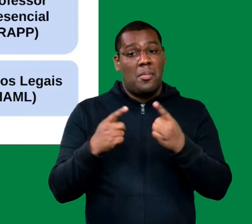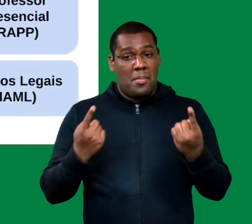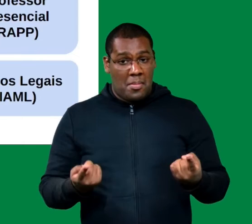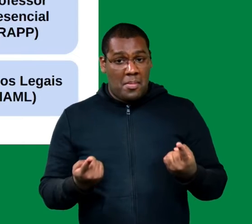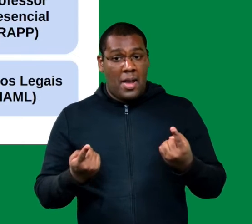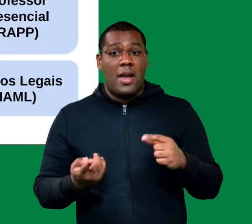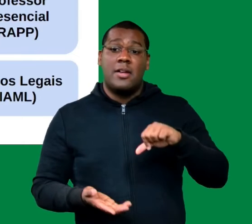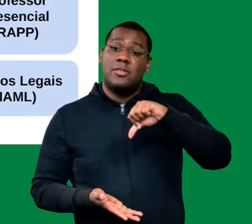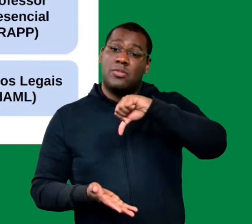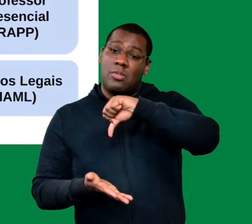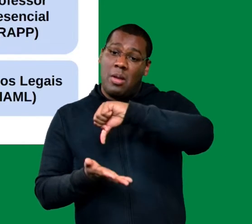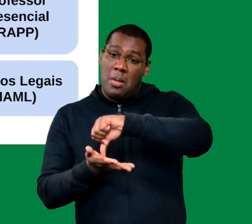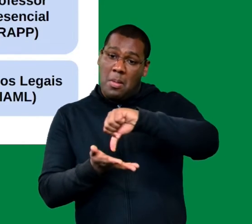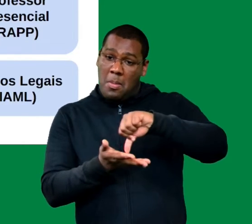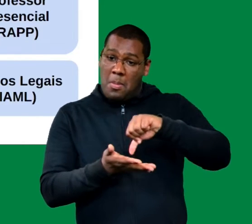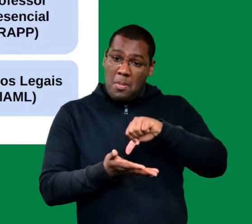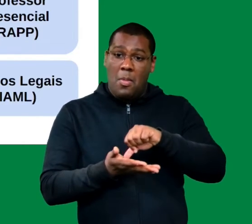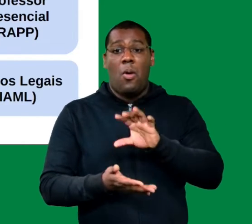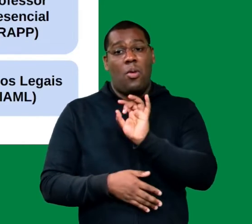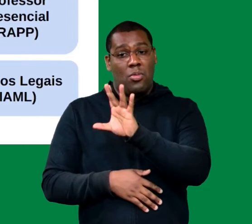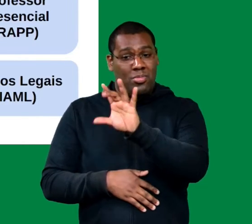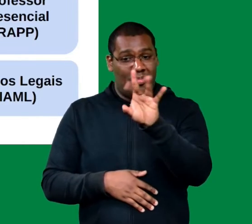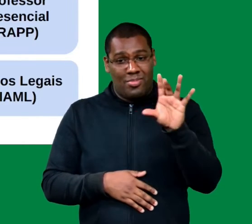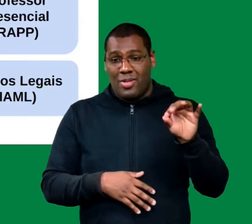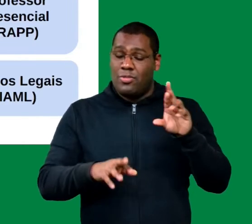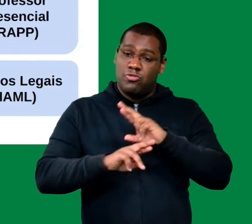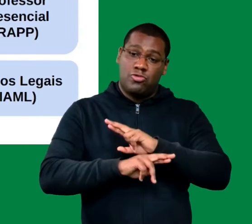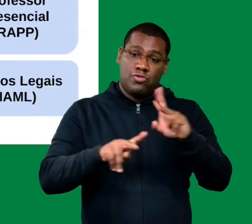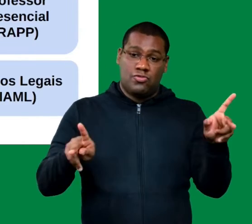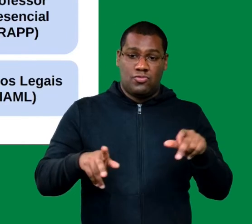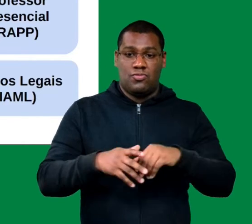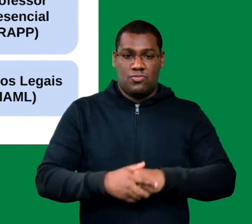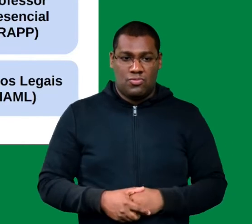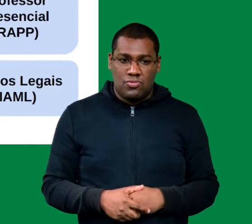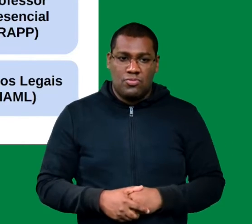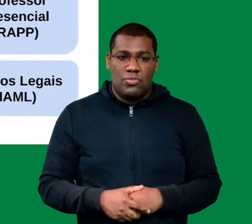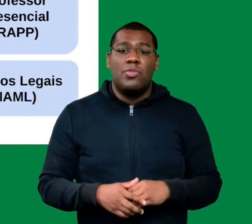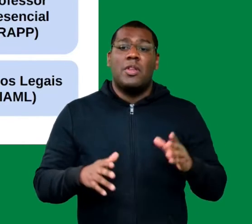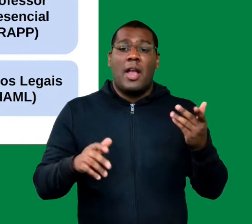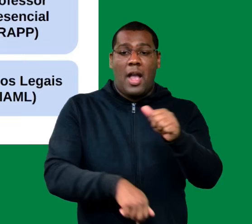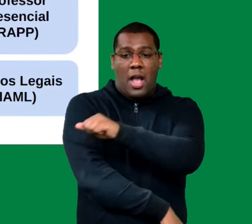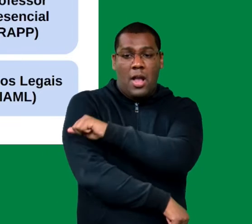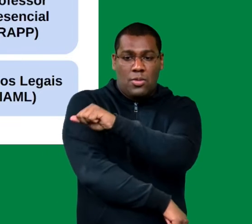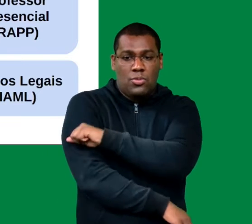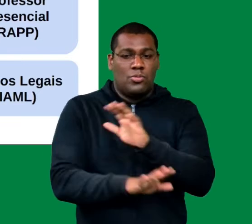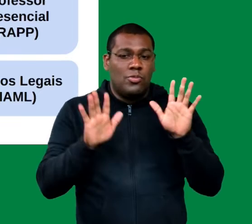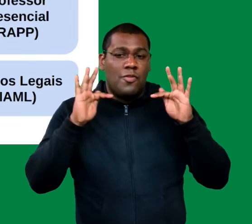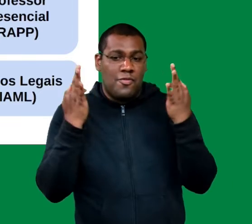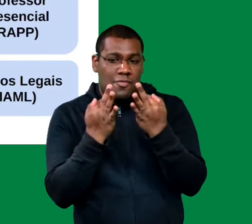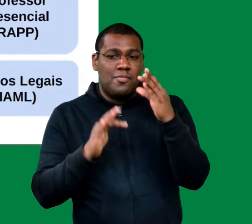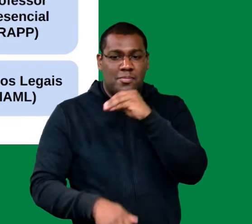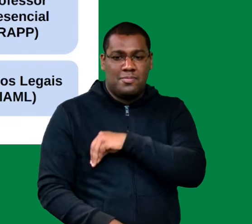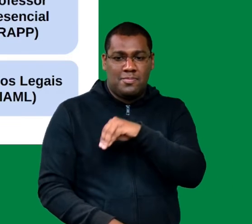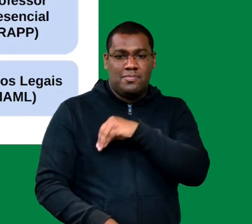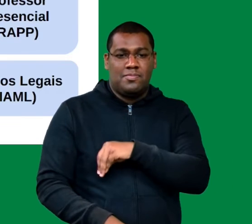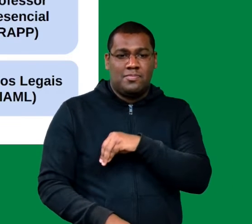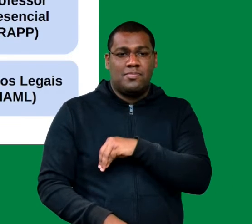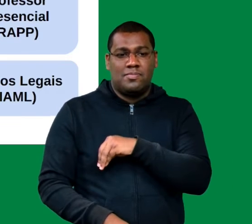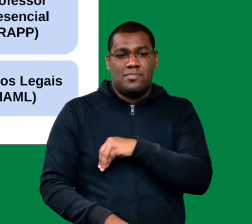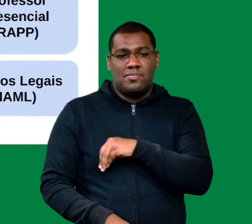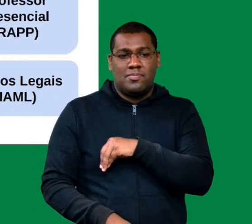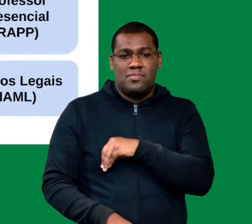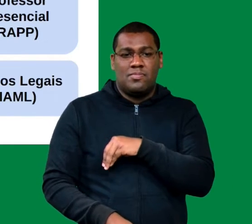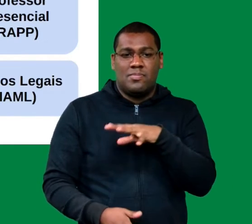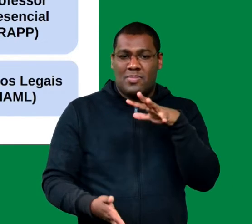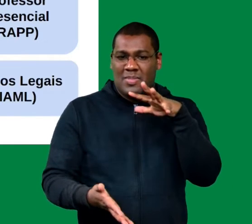regiões administrativas bem vulneráveis. E com a renda familiar per capita agora, isso acabou, né? Porque